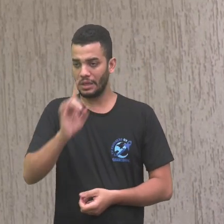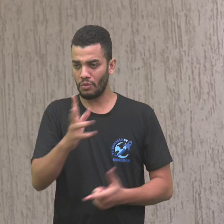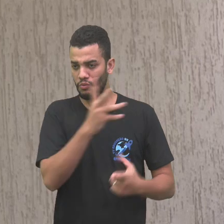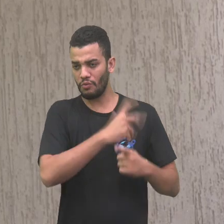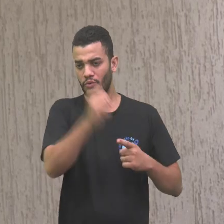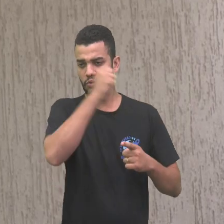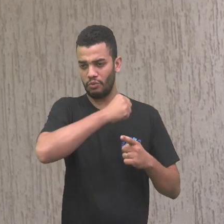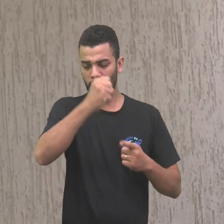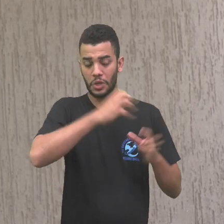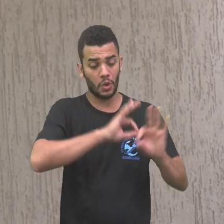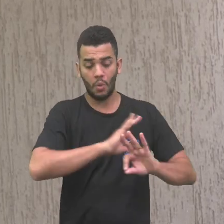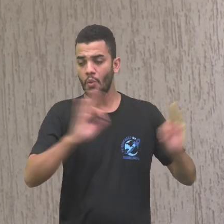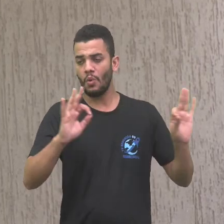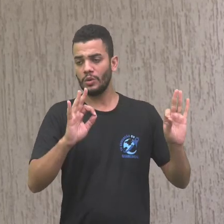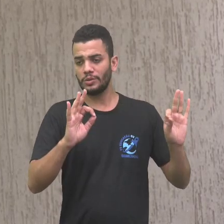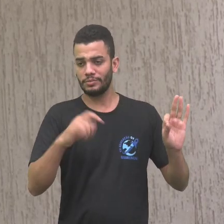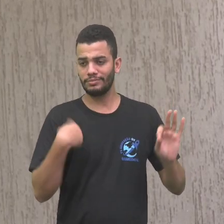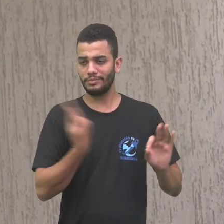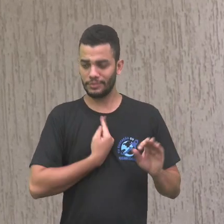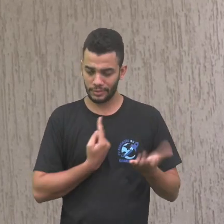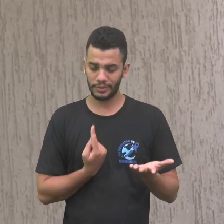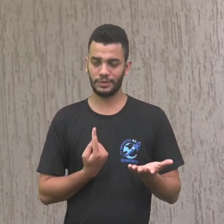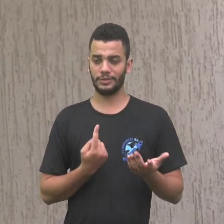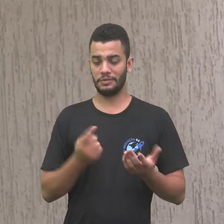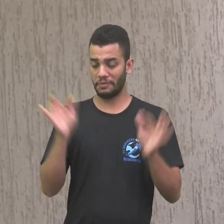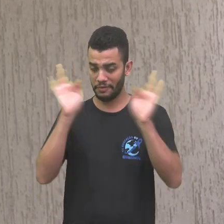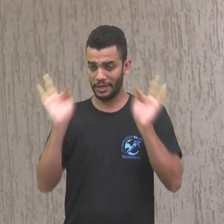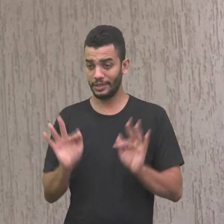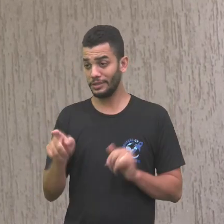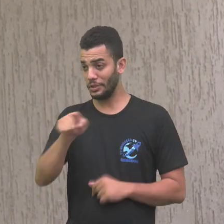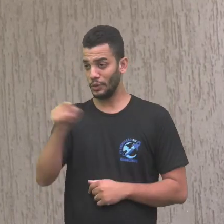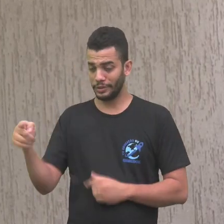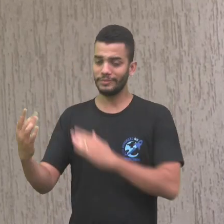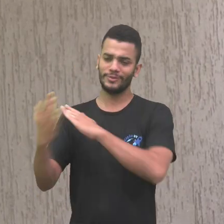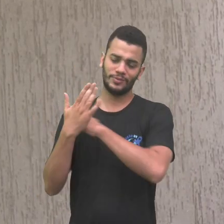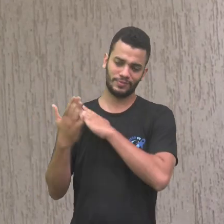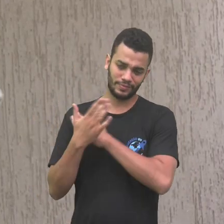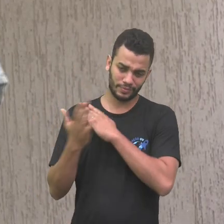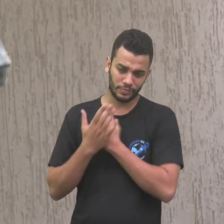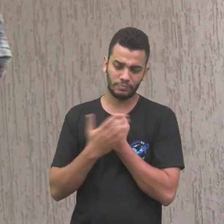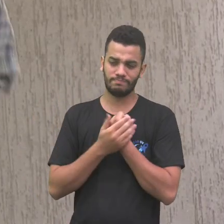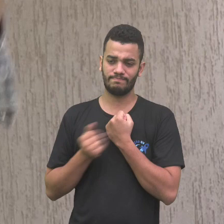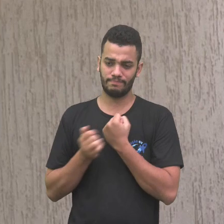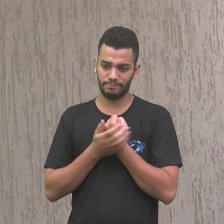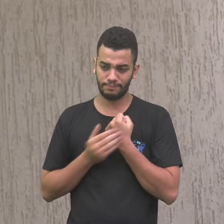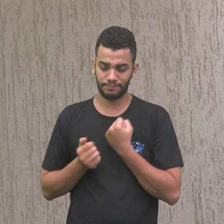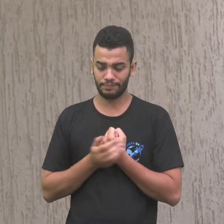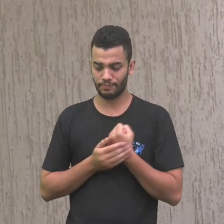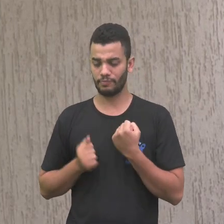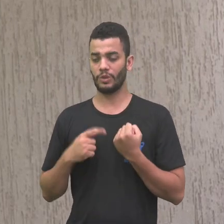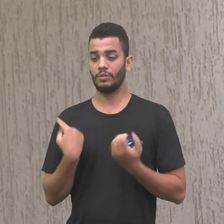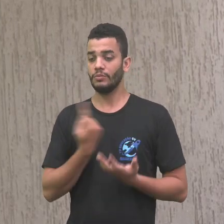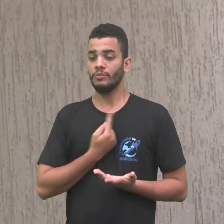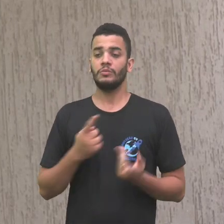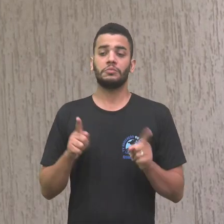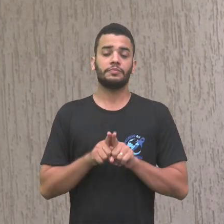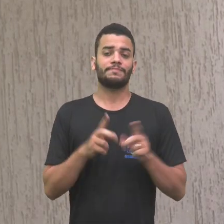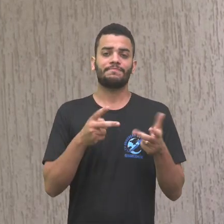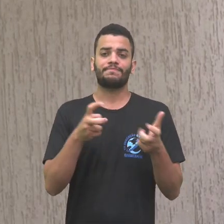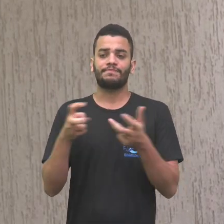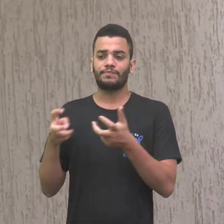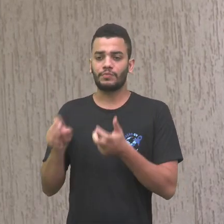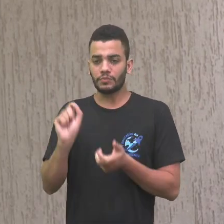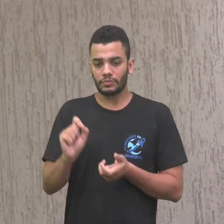nos receberam com muito carinho. Vocês viram passando aqui o que cada escola fez e cada uma brilhou mais do que a